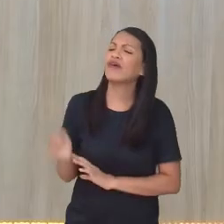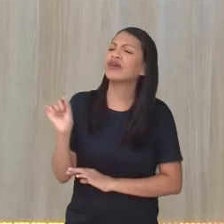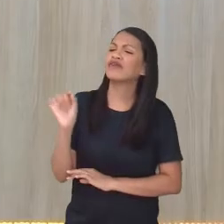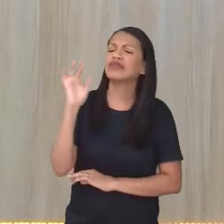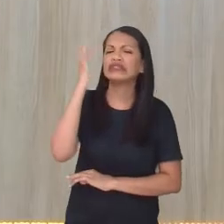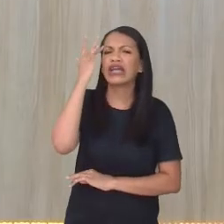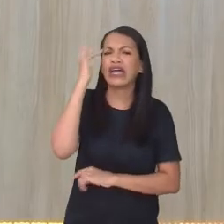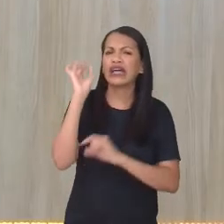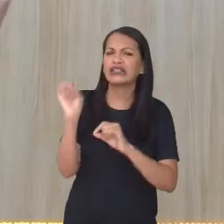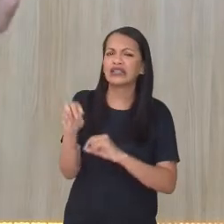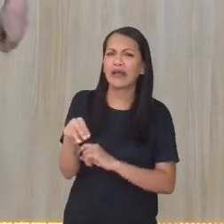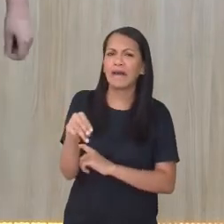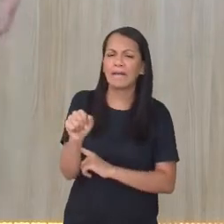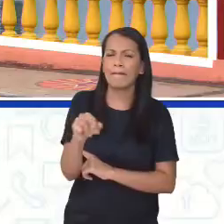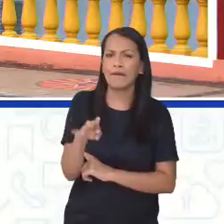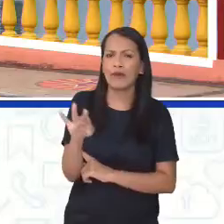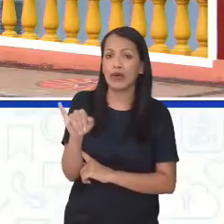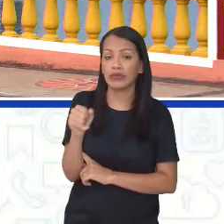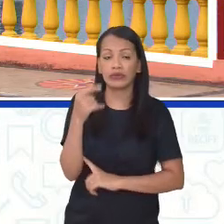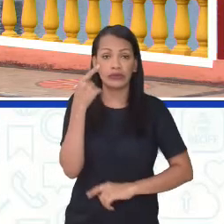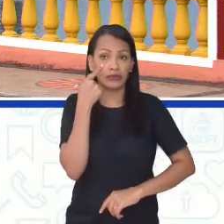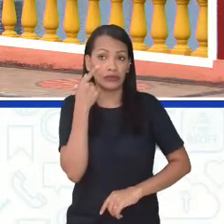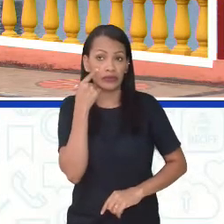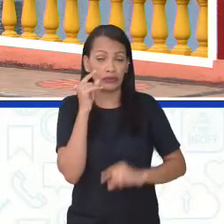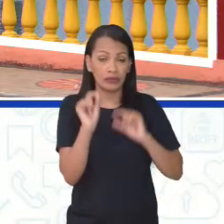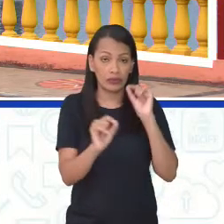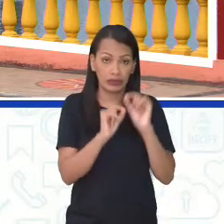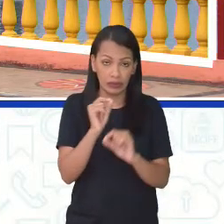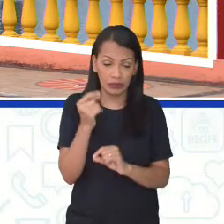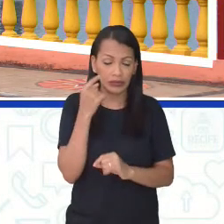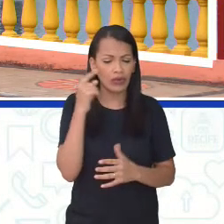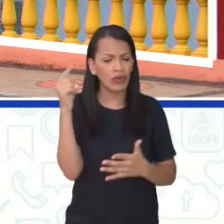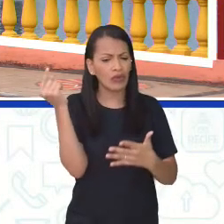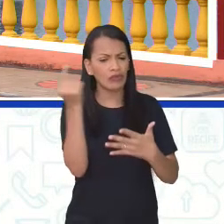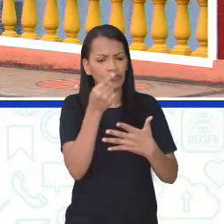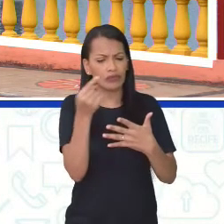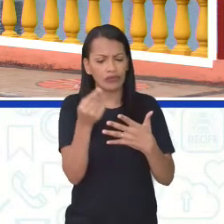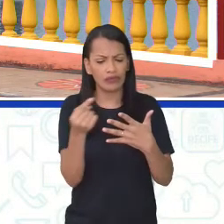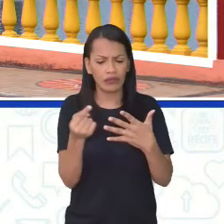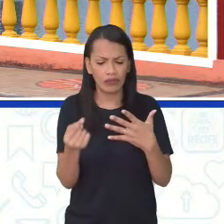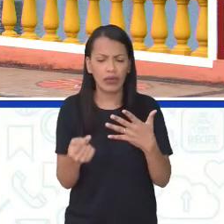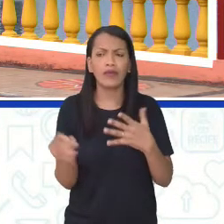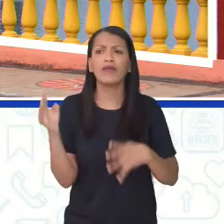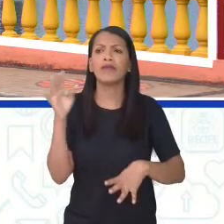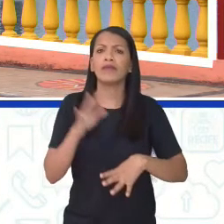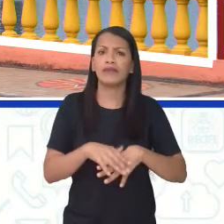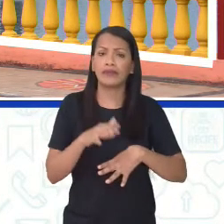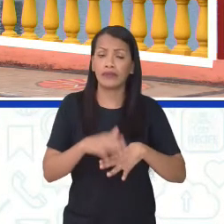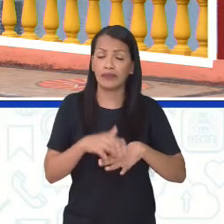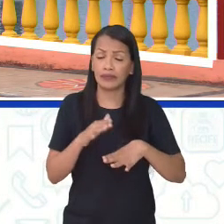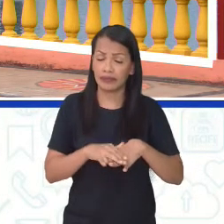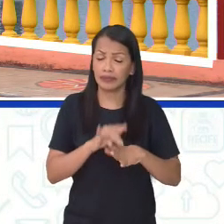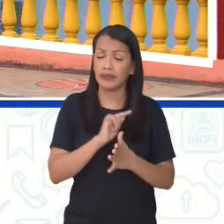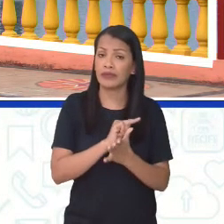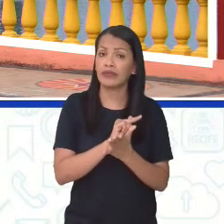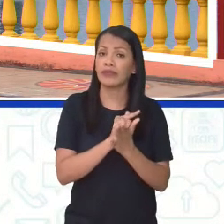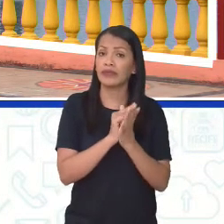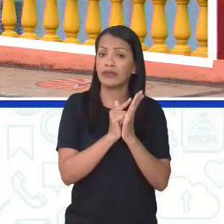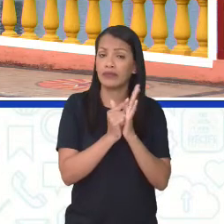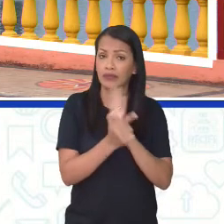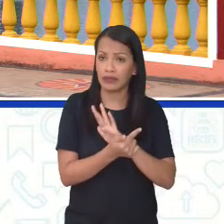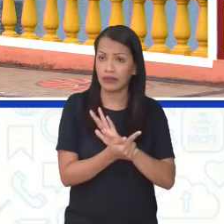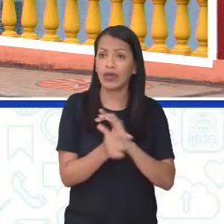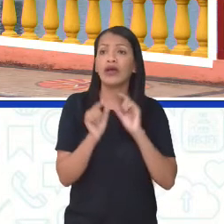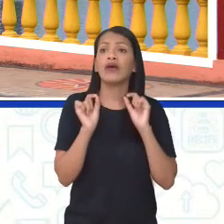Marta. Olha, além de destacar esses elementos matemáticos, né, figura geométrica, a gente também vai conhecer